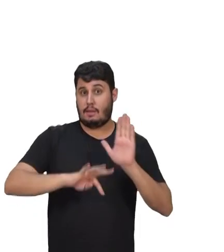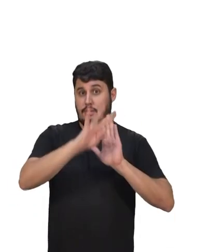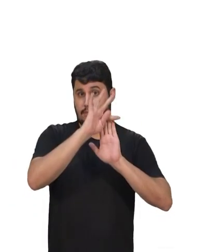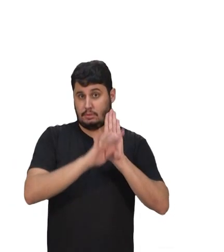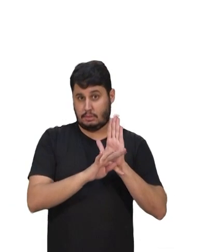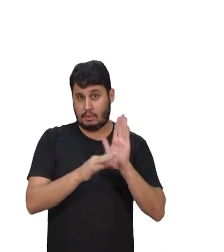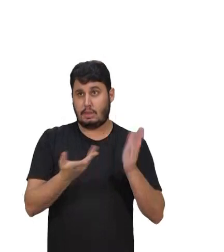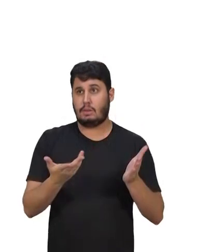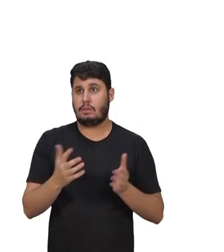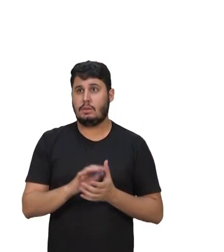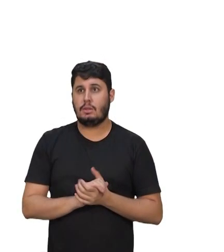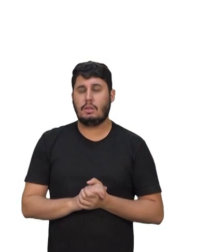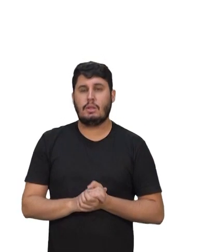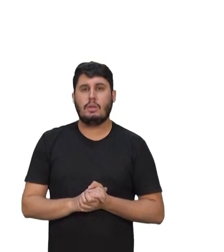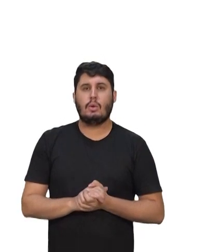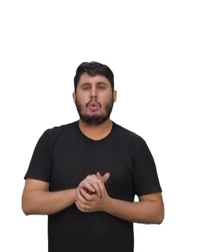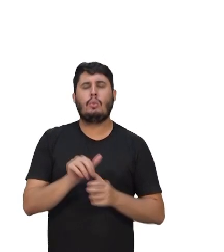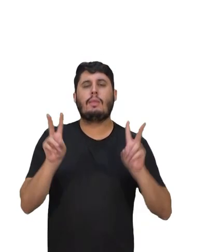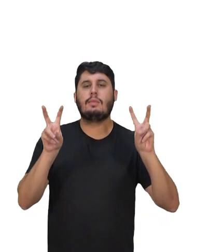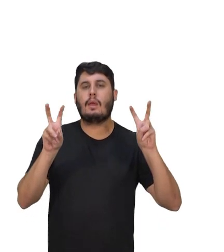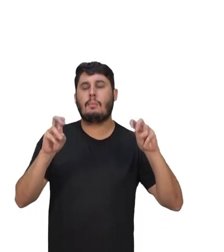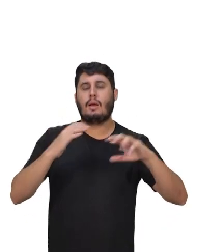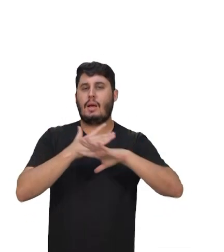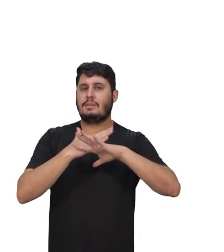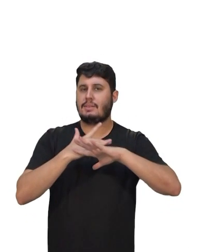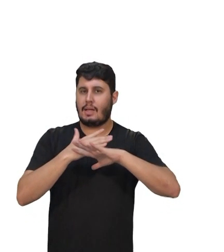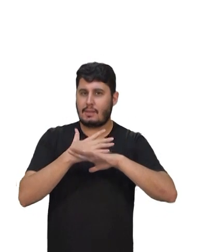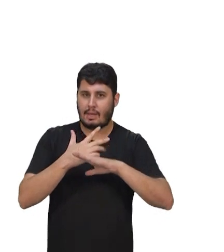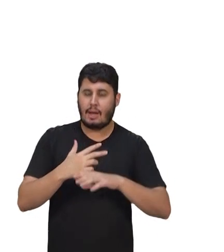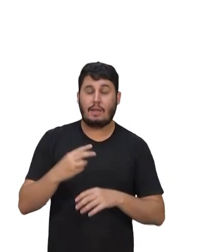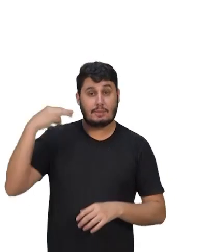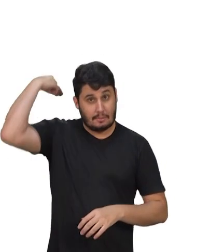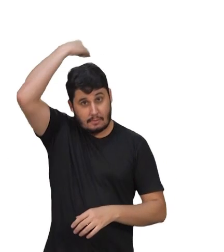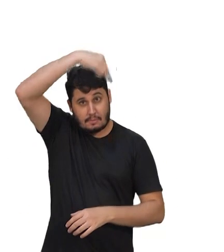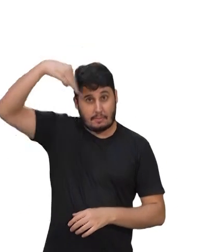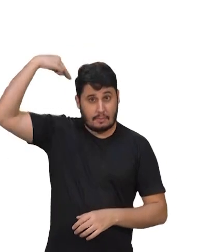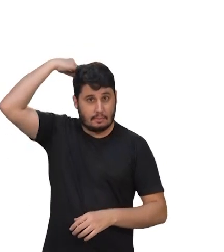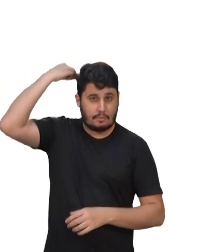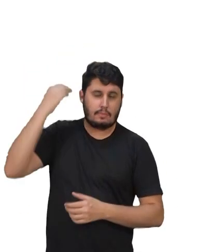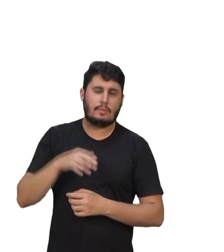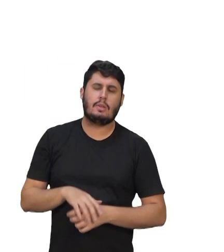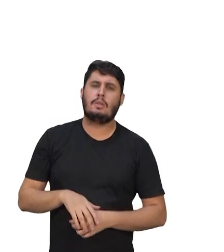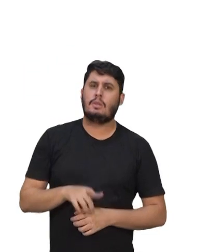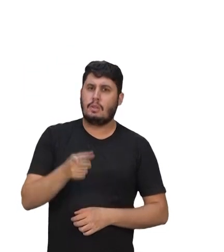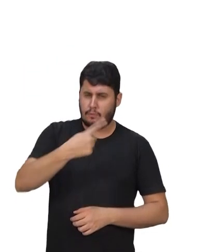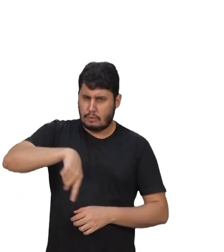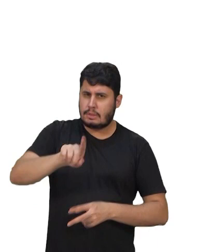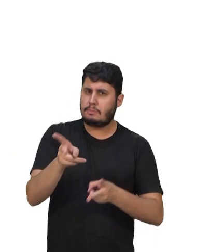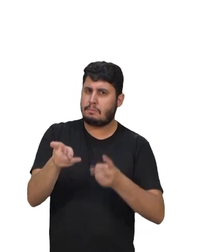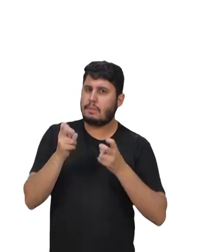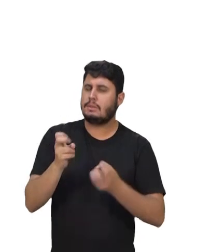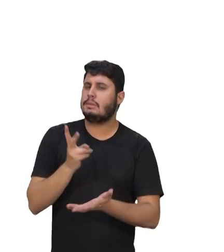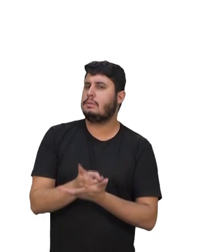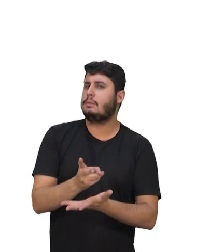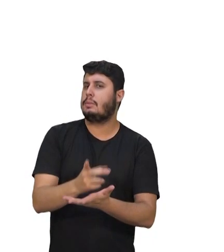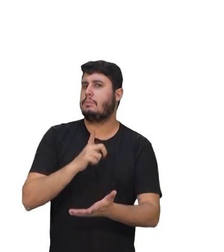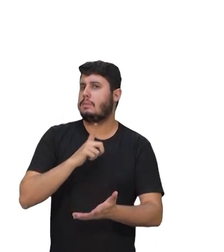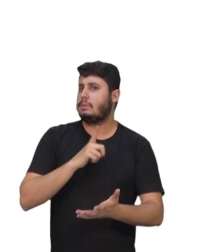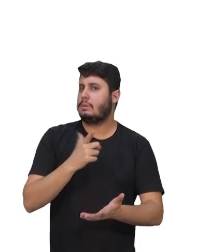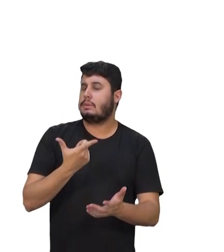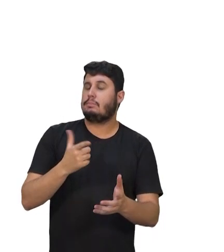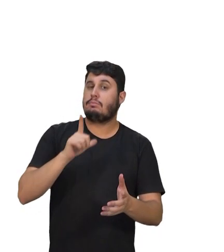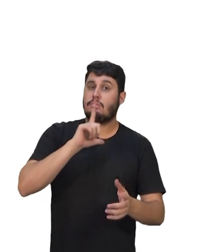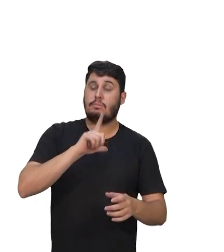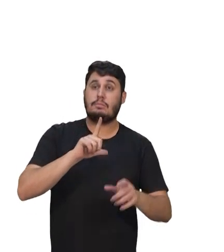já começava com Ciudad de México. Vejam que é muito comum em notícias, em matérias de jornal, de revista,